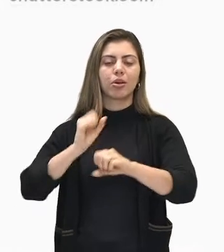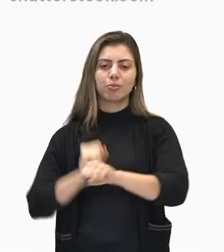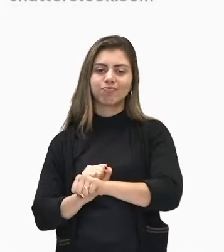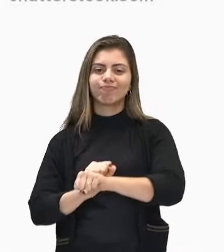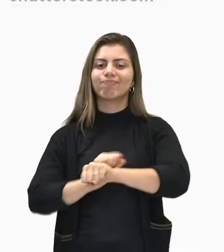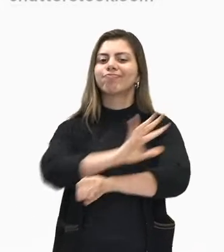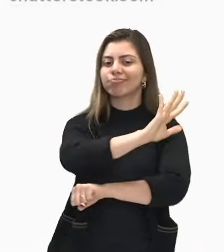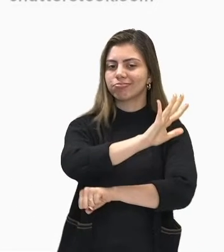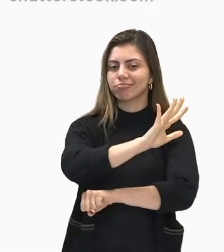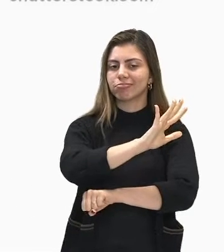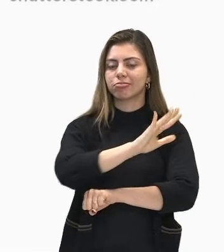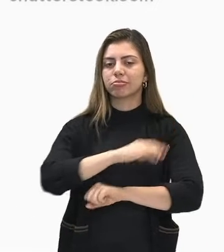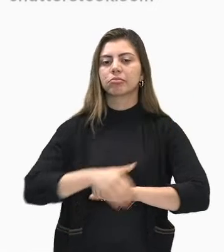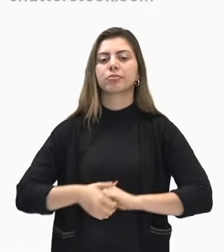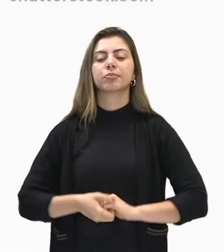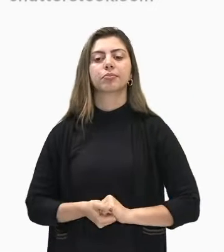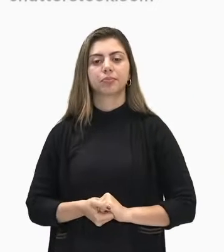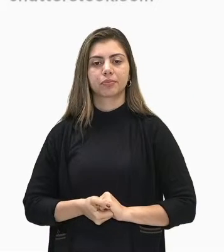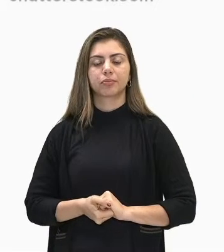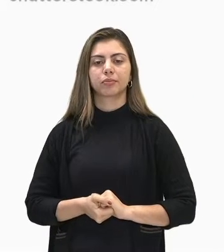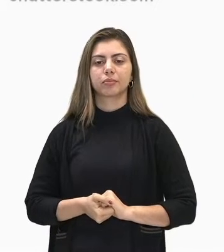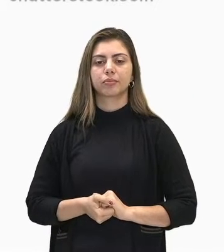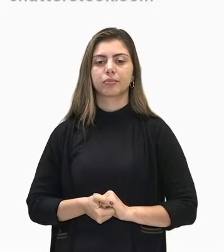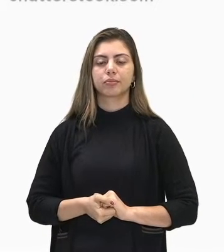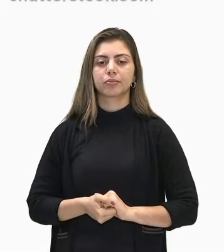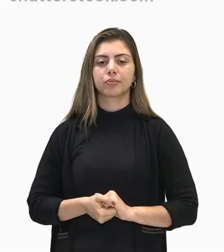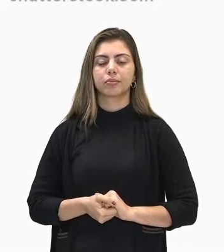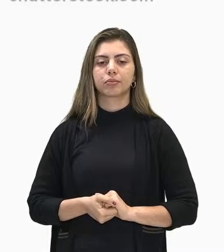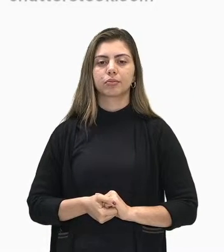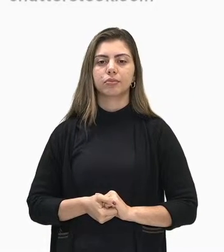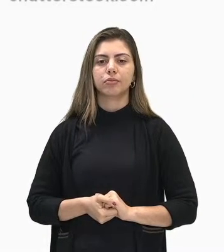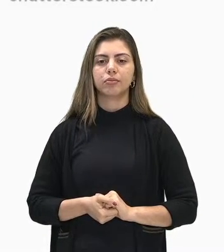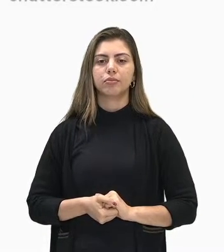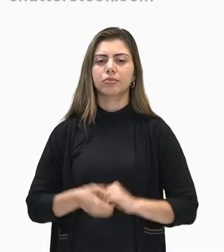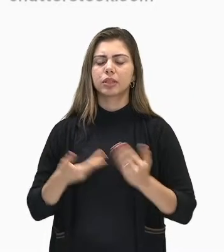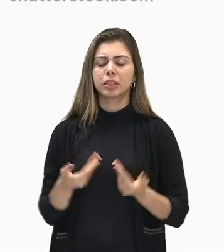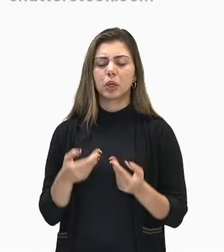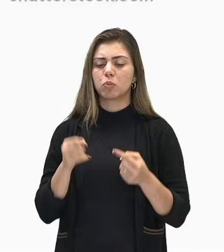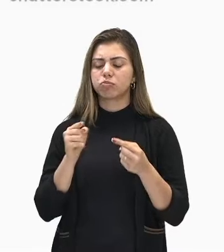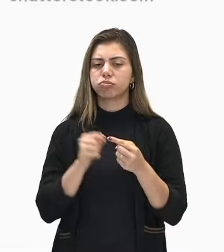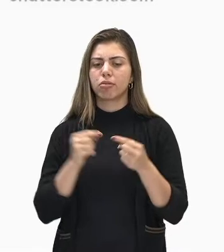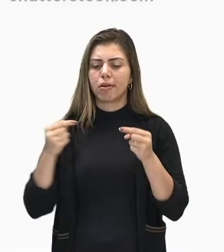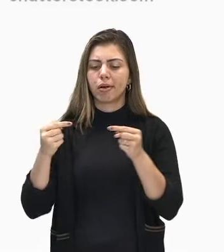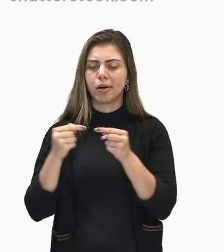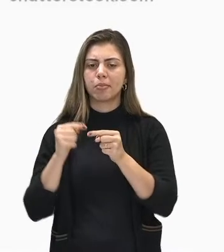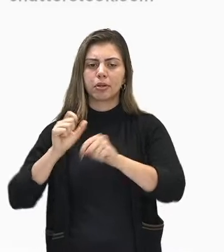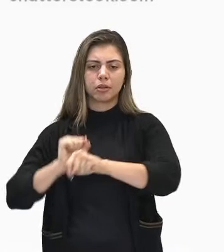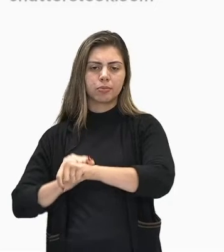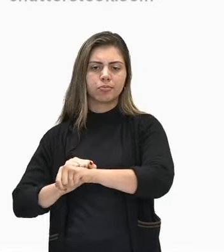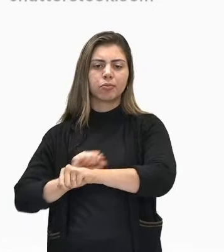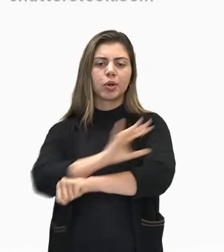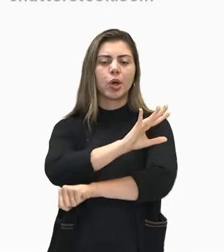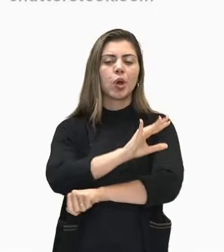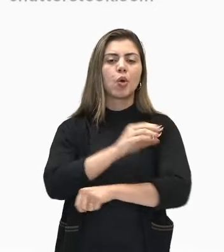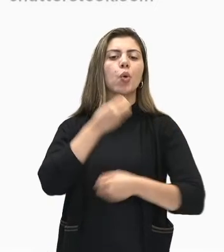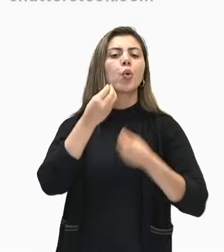o meio. Então, todo o processo exotérmico ocorre com